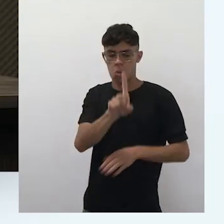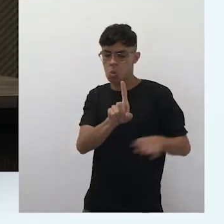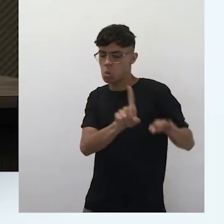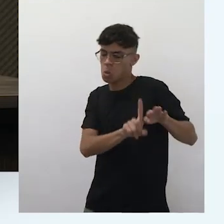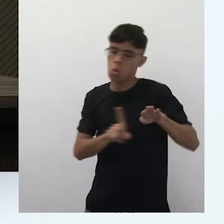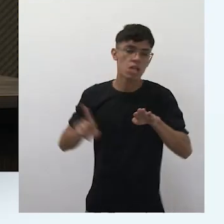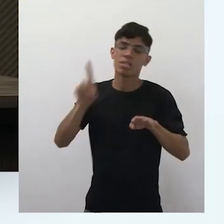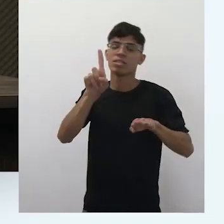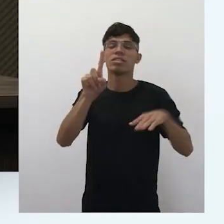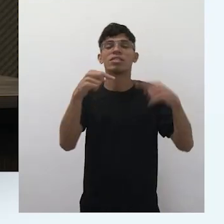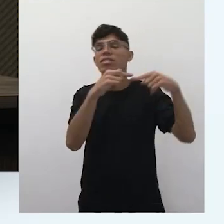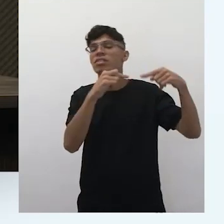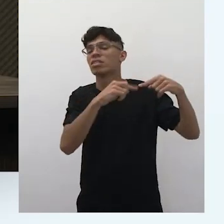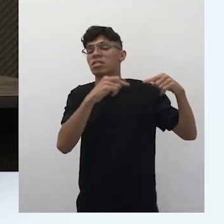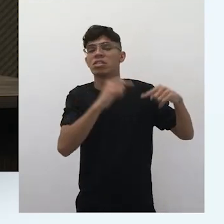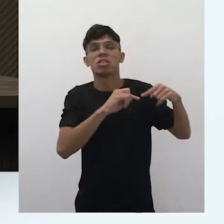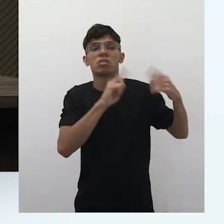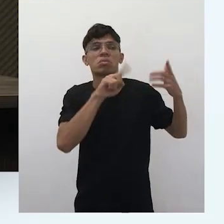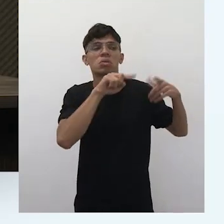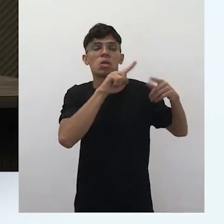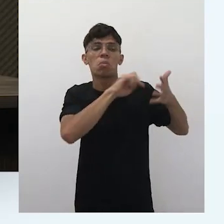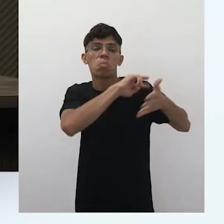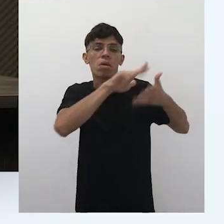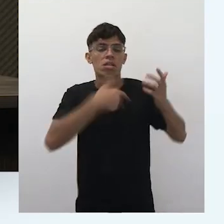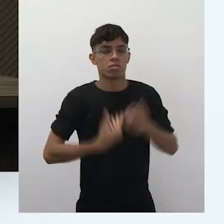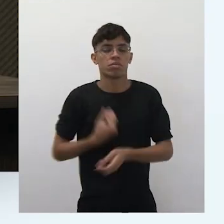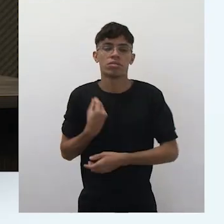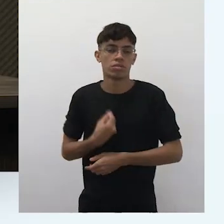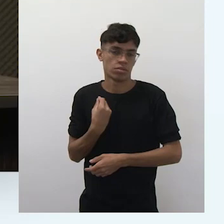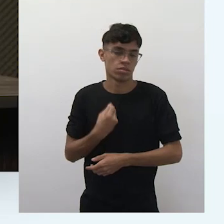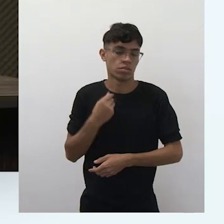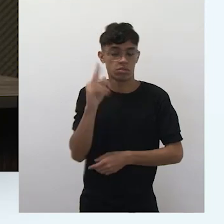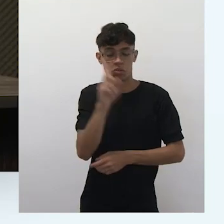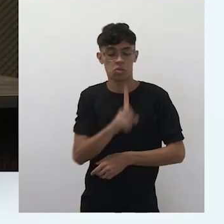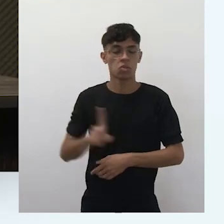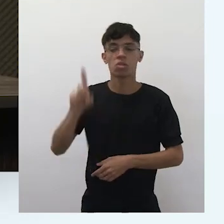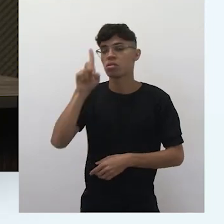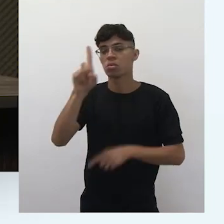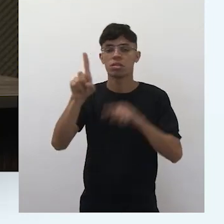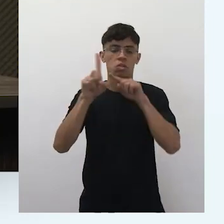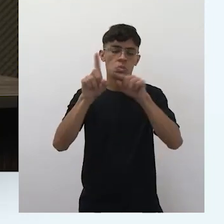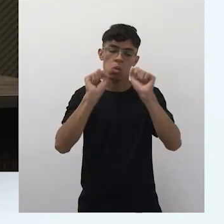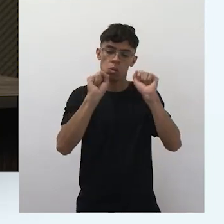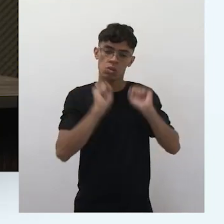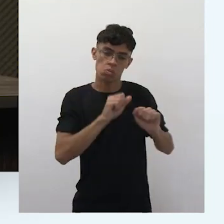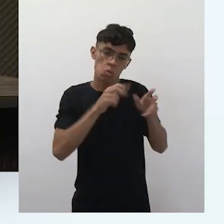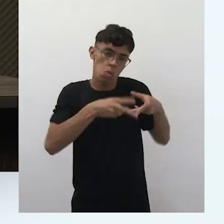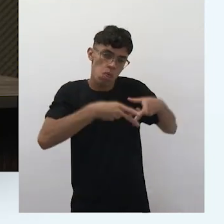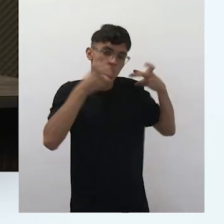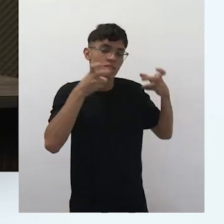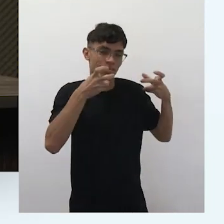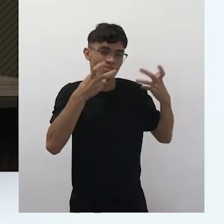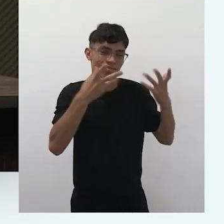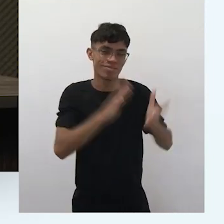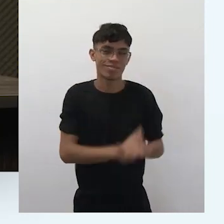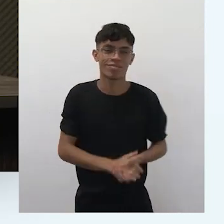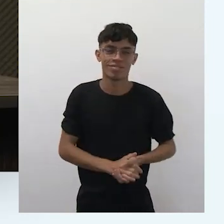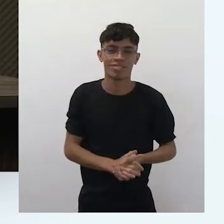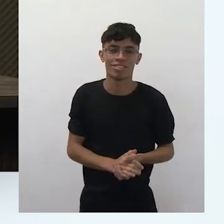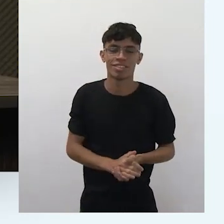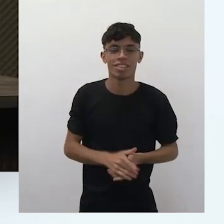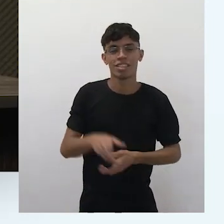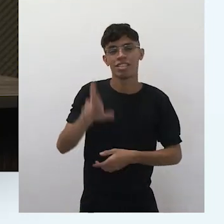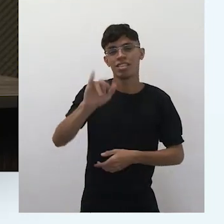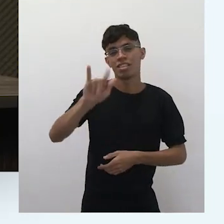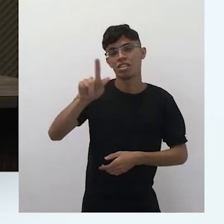né, em relação às outras espécies e no sentido que autoriza ele a explorar os recursos. Né? E a Reigota